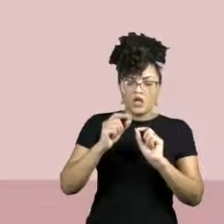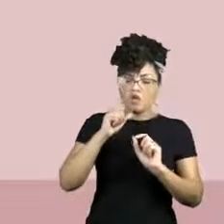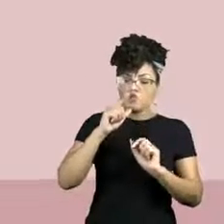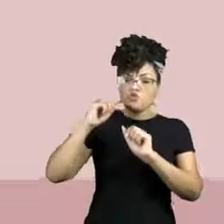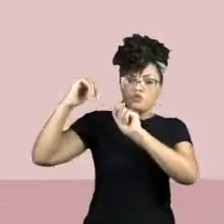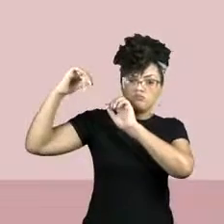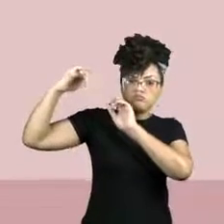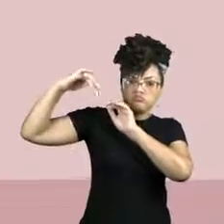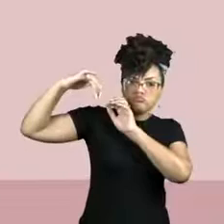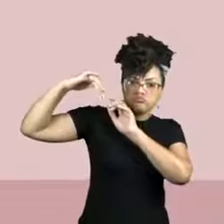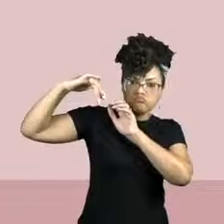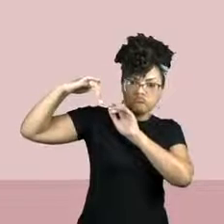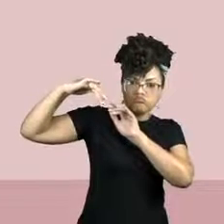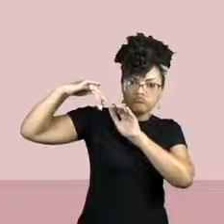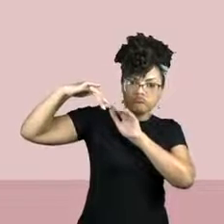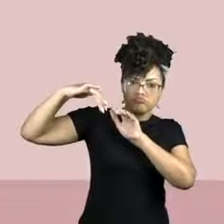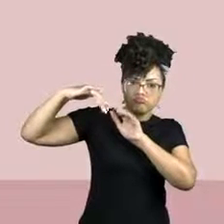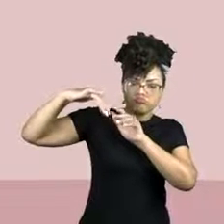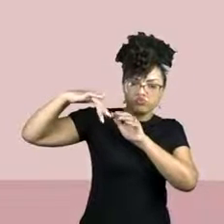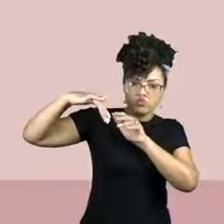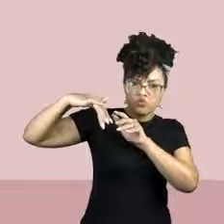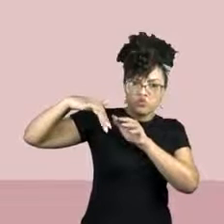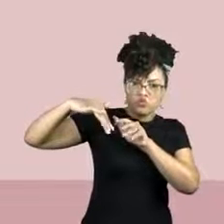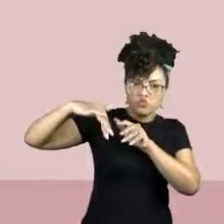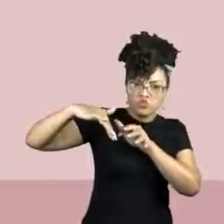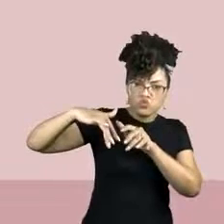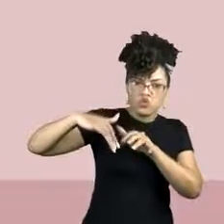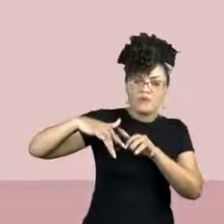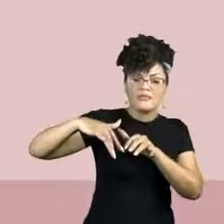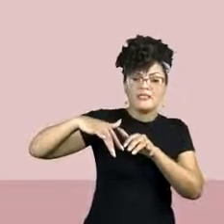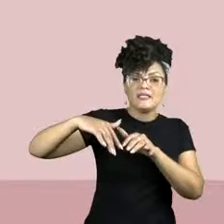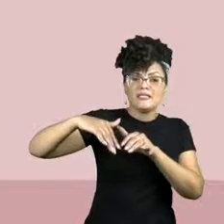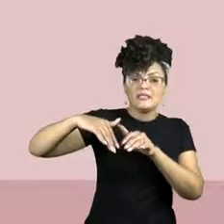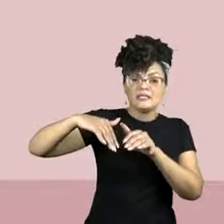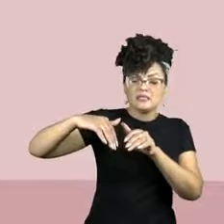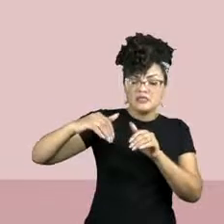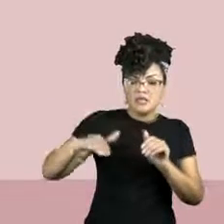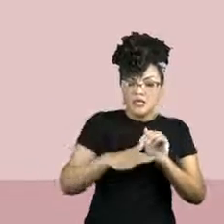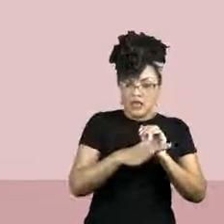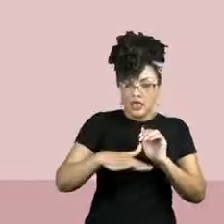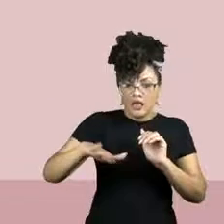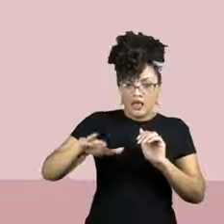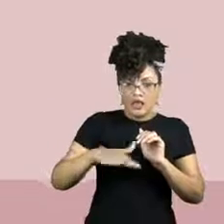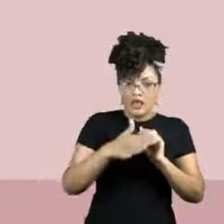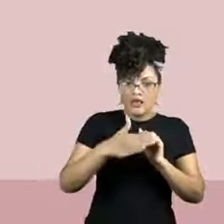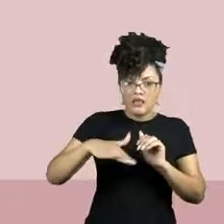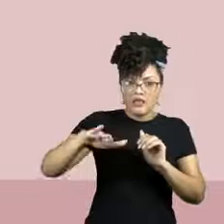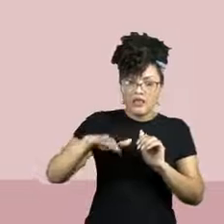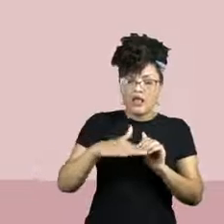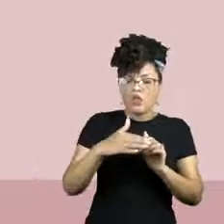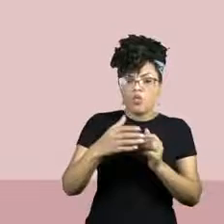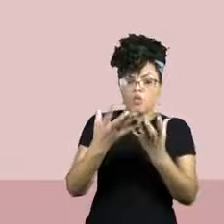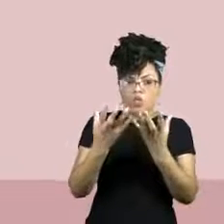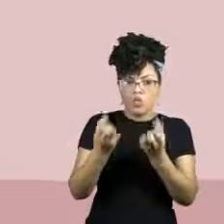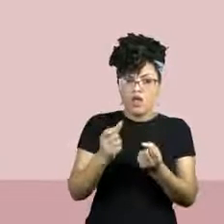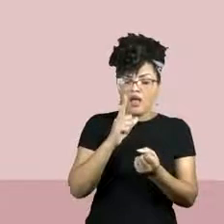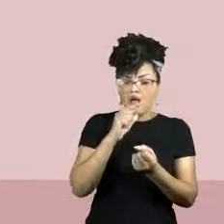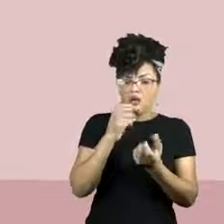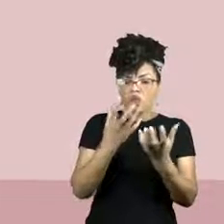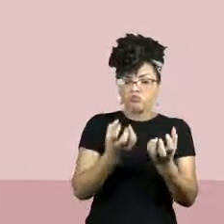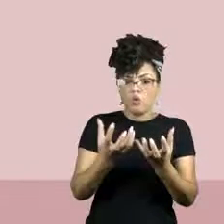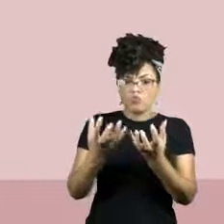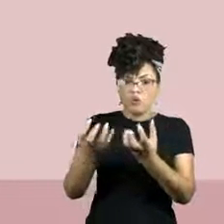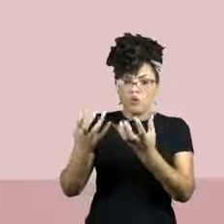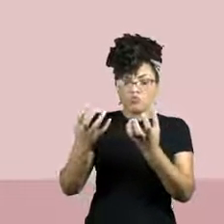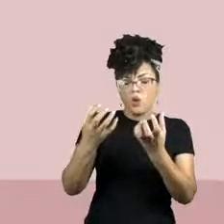aqui e tudo isso aqui é uma superfície de potencial ruptura. Se eu acabar acumulando com esse nível freático aqui, eu vou